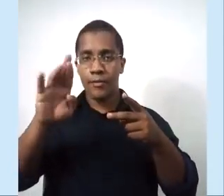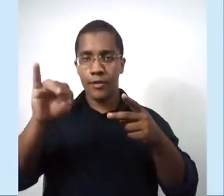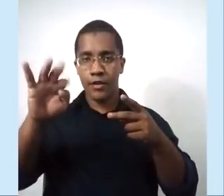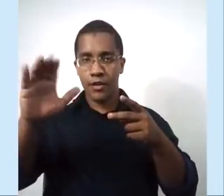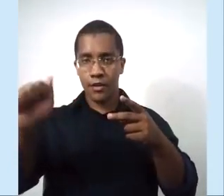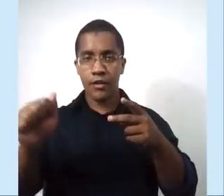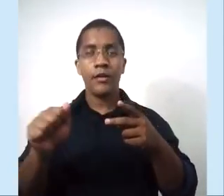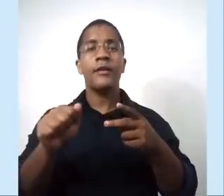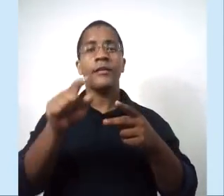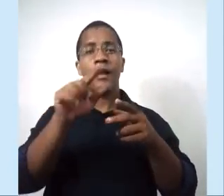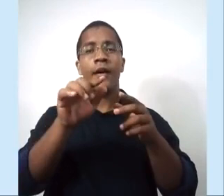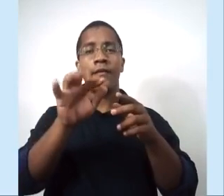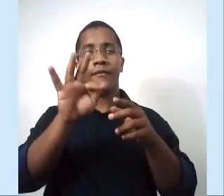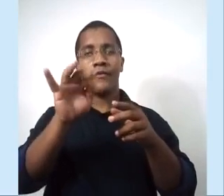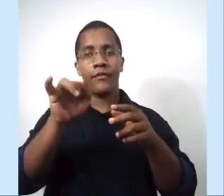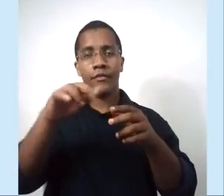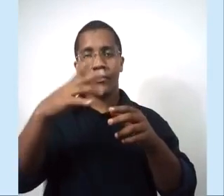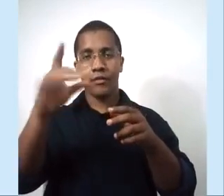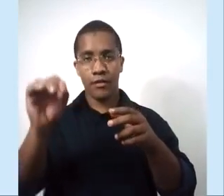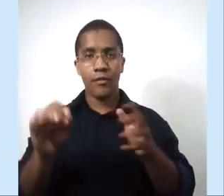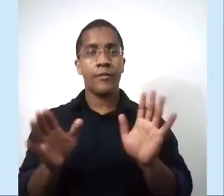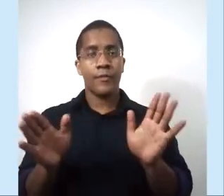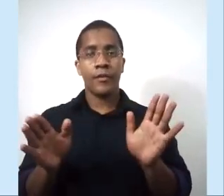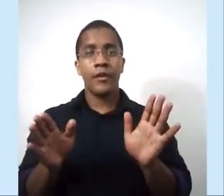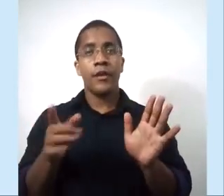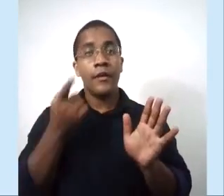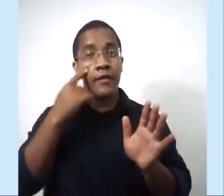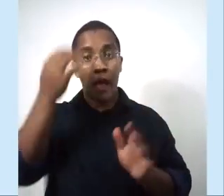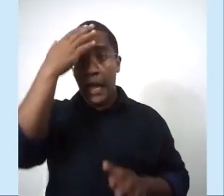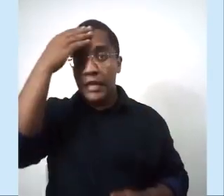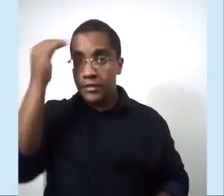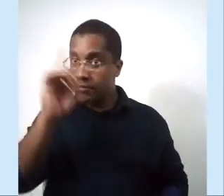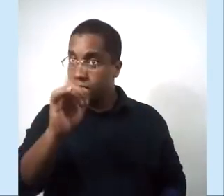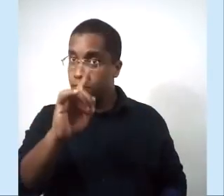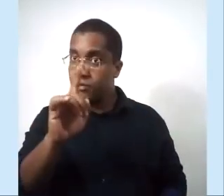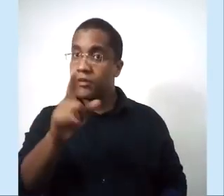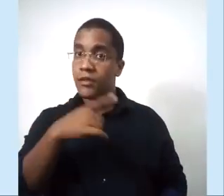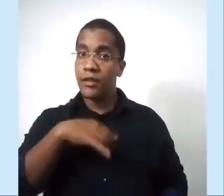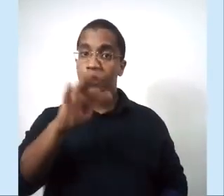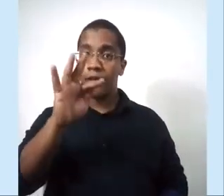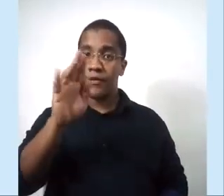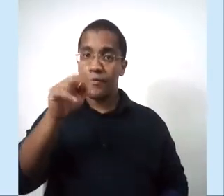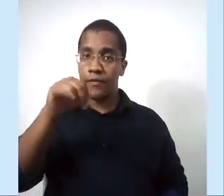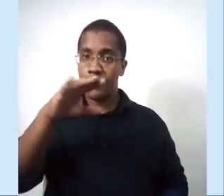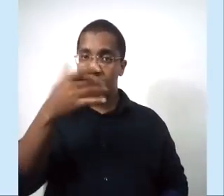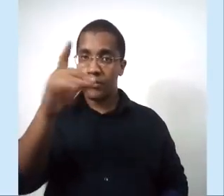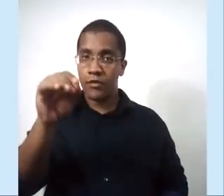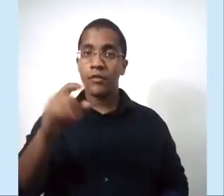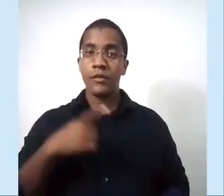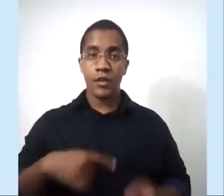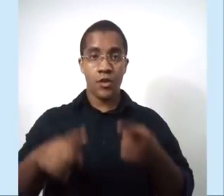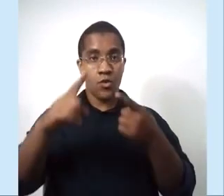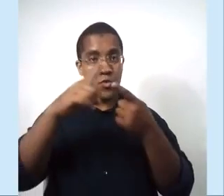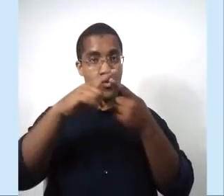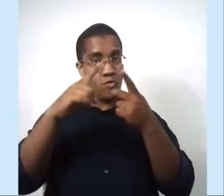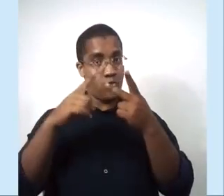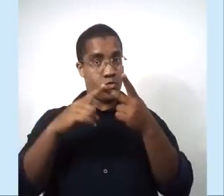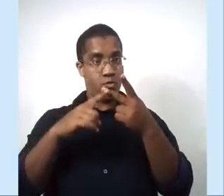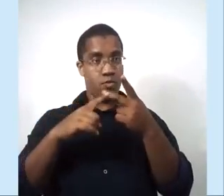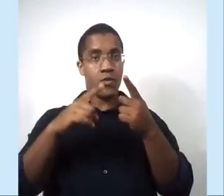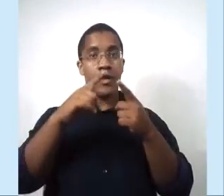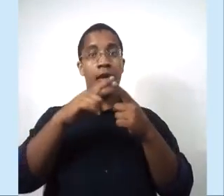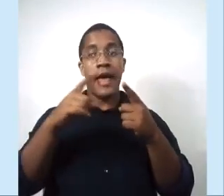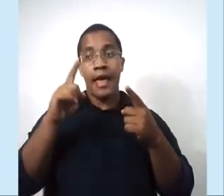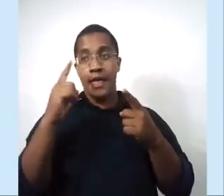Então, ó, não esquece que na função existem duas interrelações, assim,